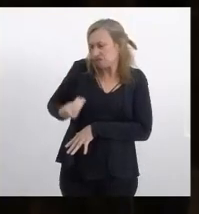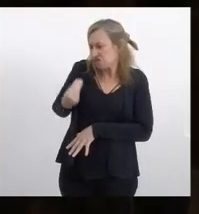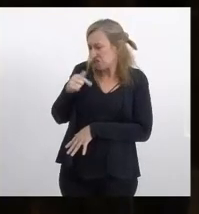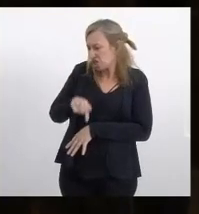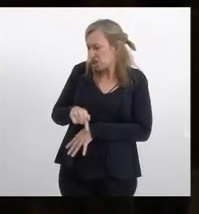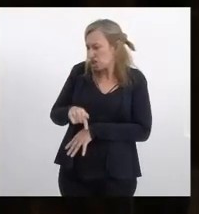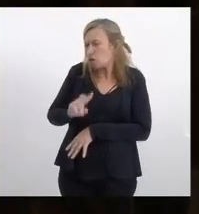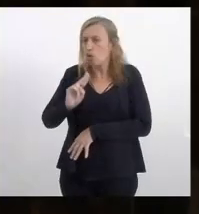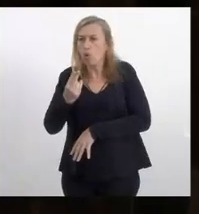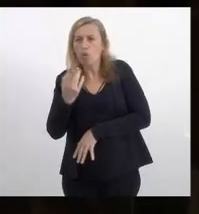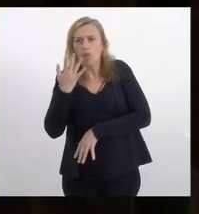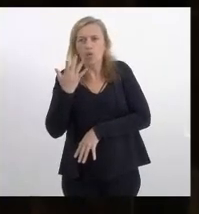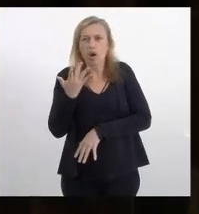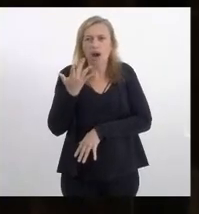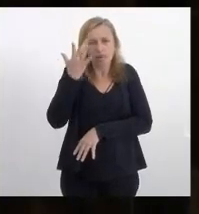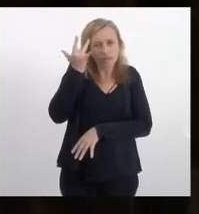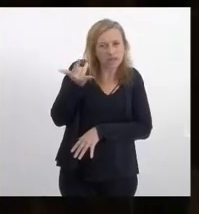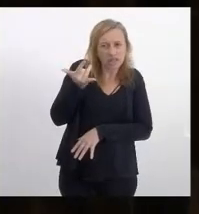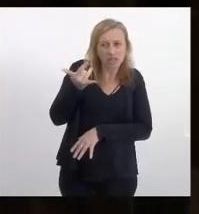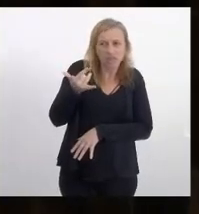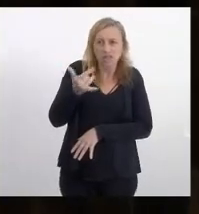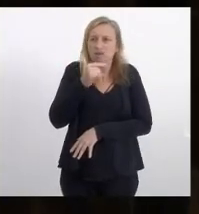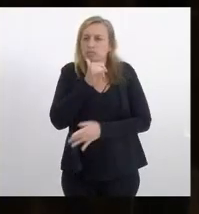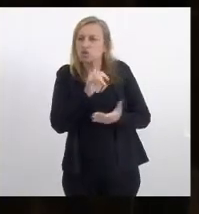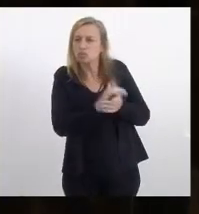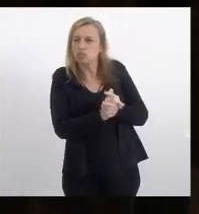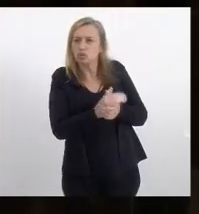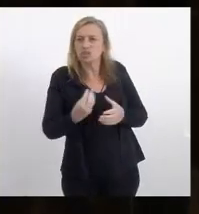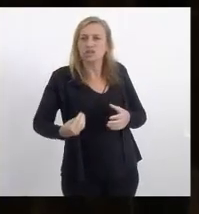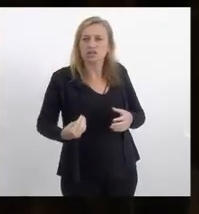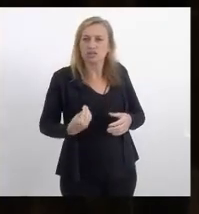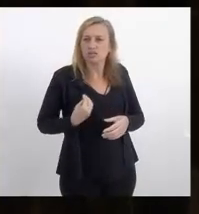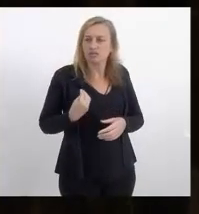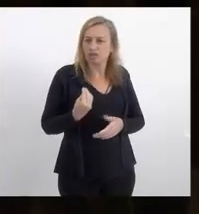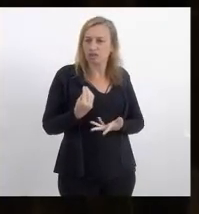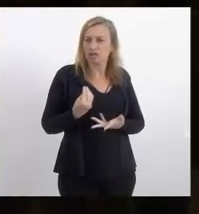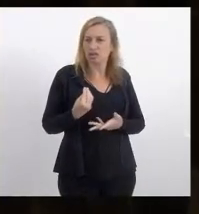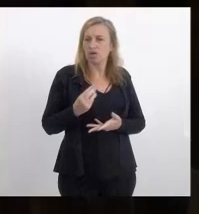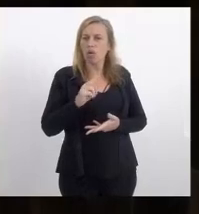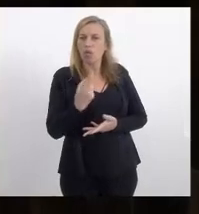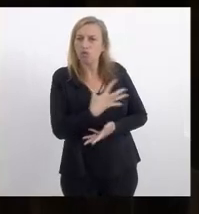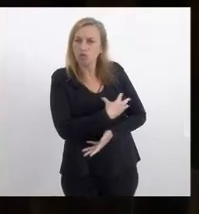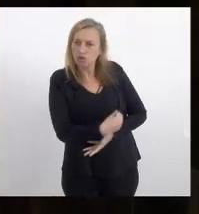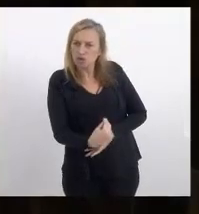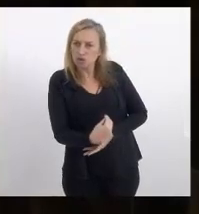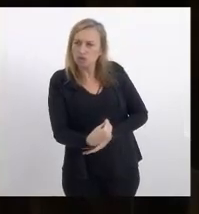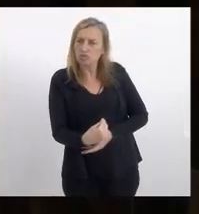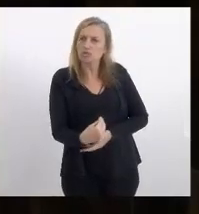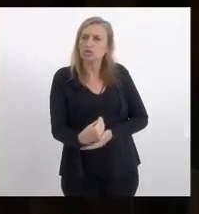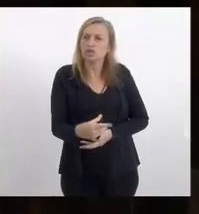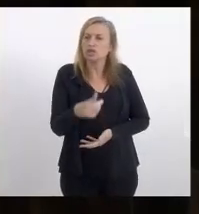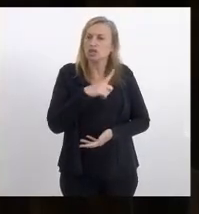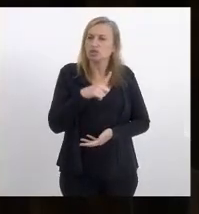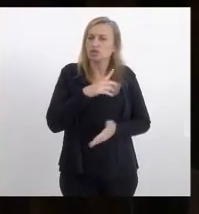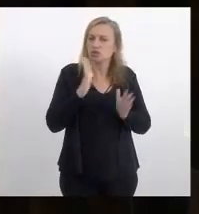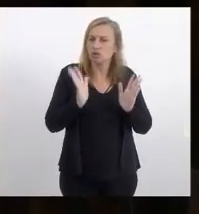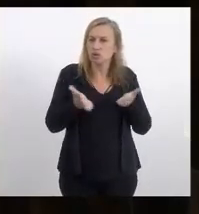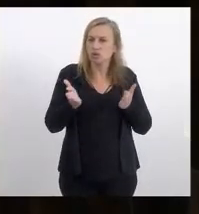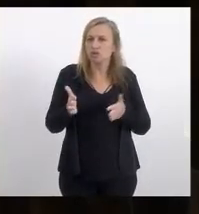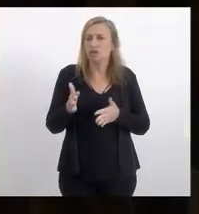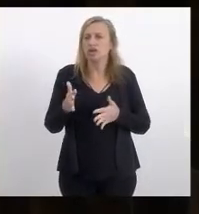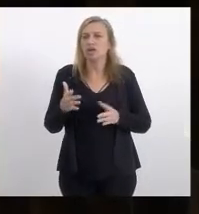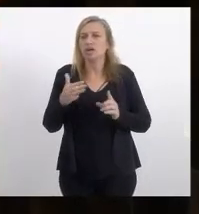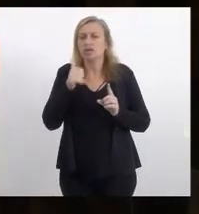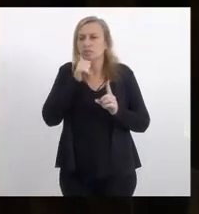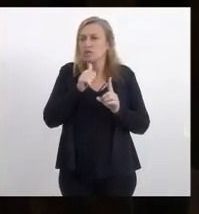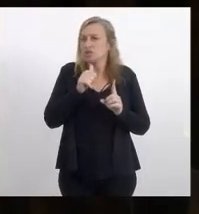eu não sei se amanhã minha esposa vai estar com os meus filhos no qual tive hoje a notícia que minha esposa